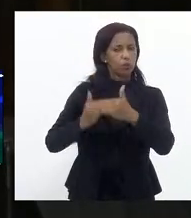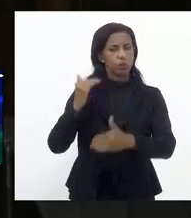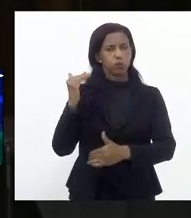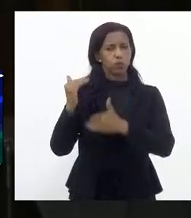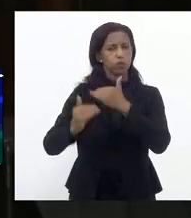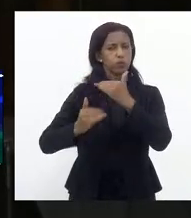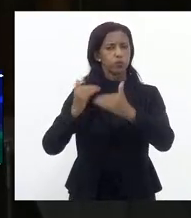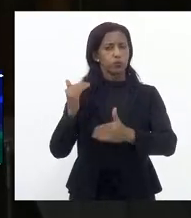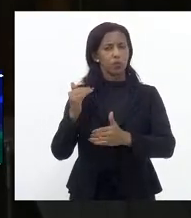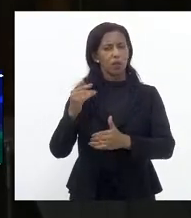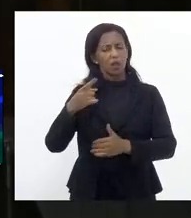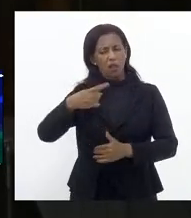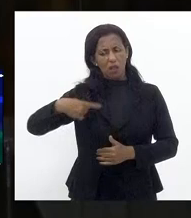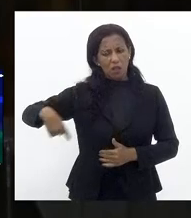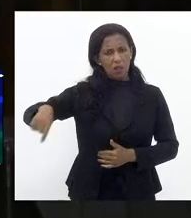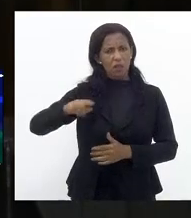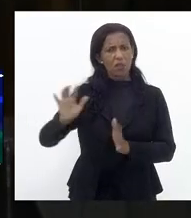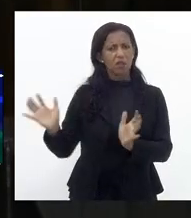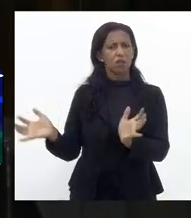desses que se doam